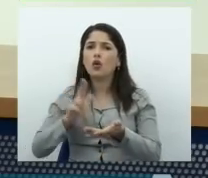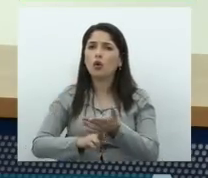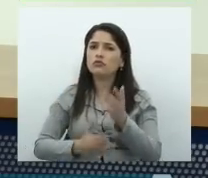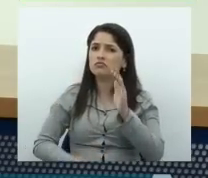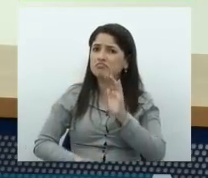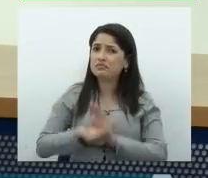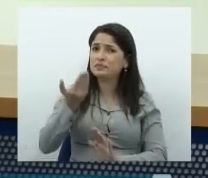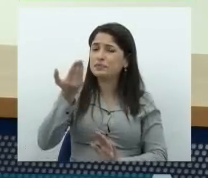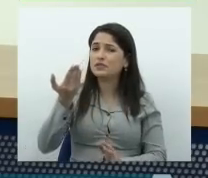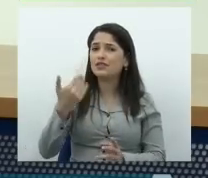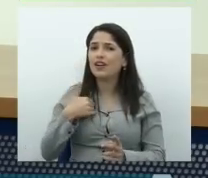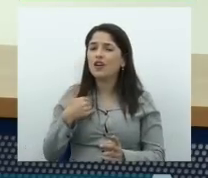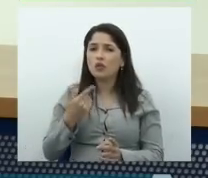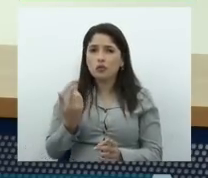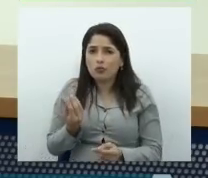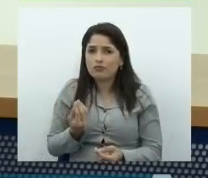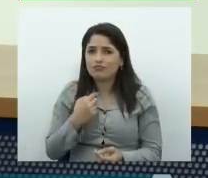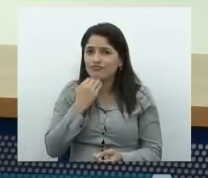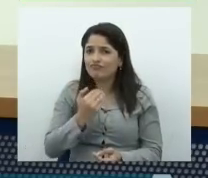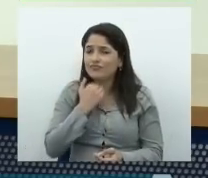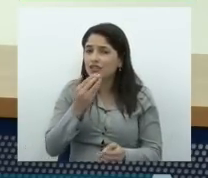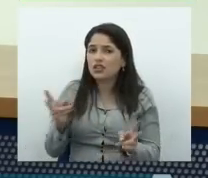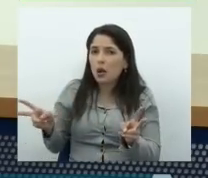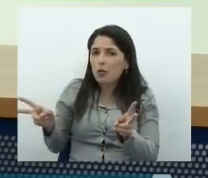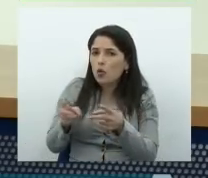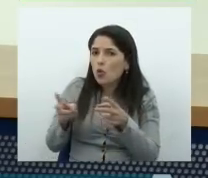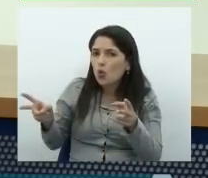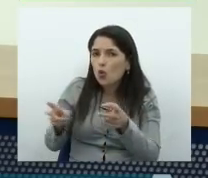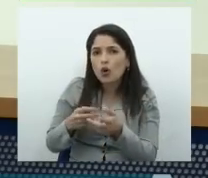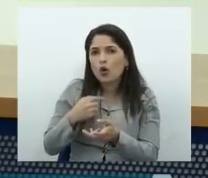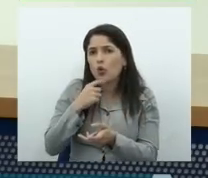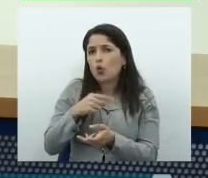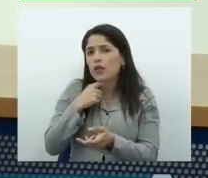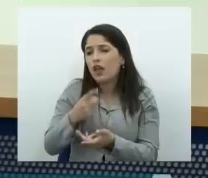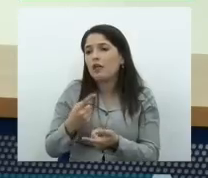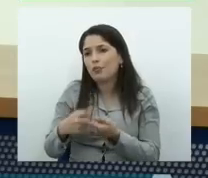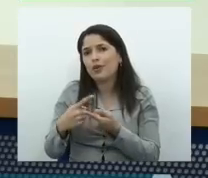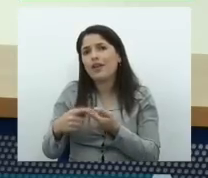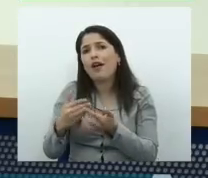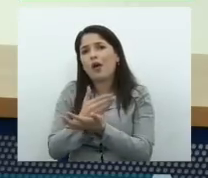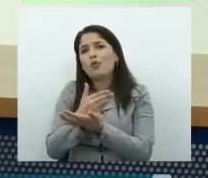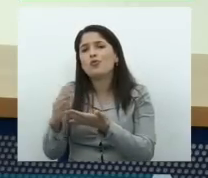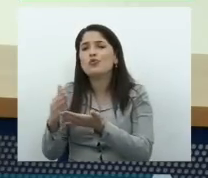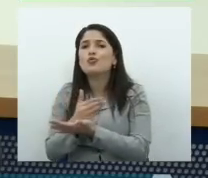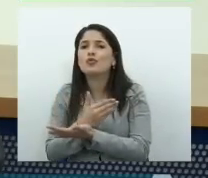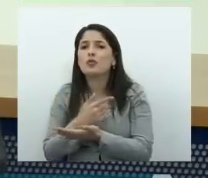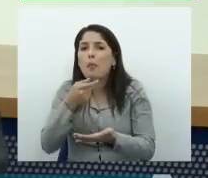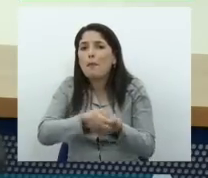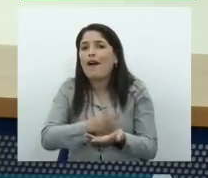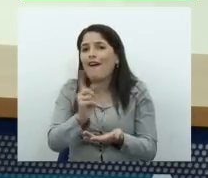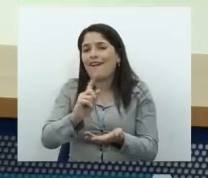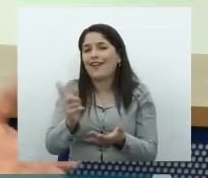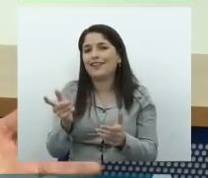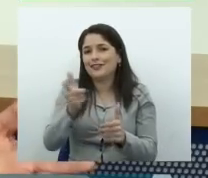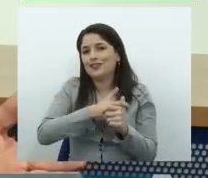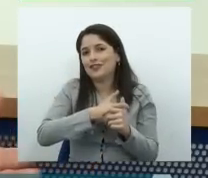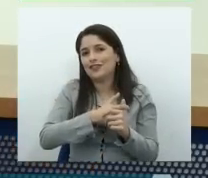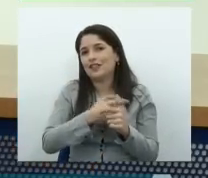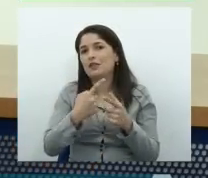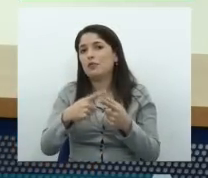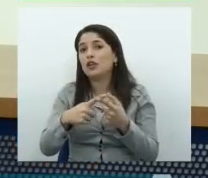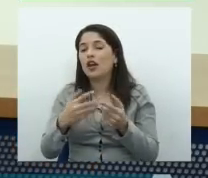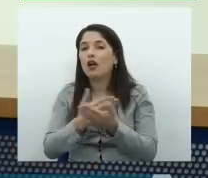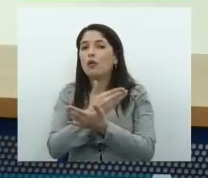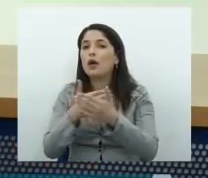trazer arrecadação para o município, ele não arrecada, porque muitos ficam sem pagar. No caso do IPTU, principalmente, muitas empresas estão